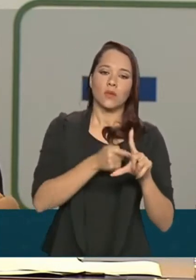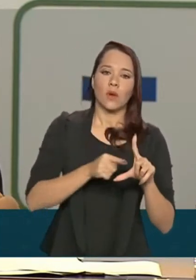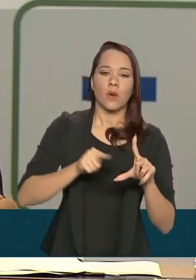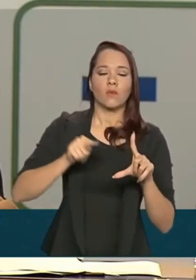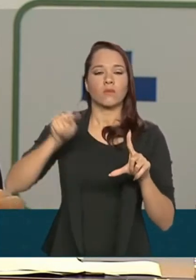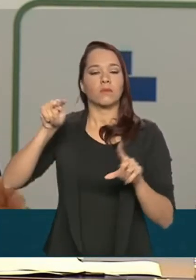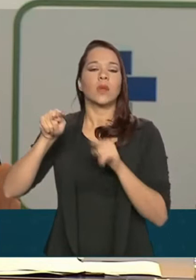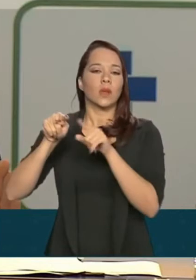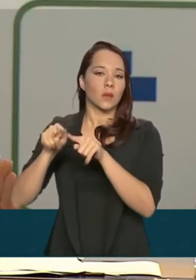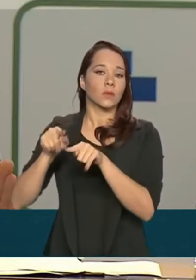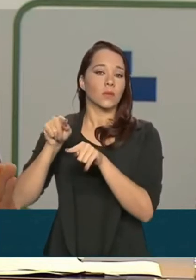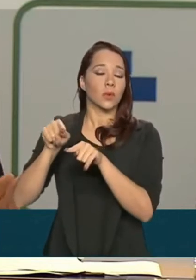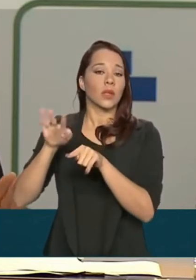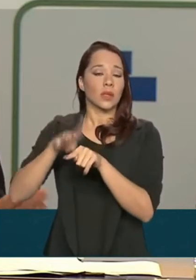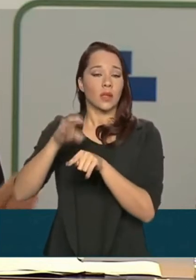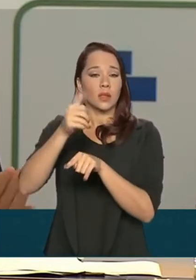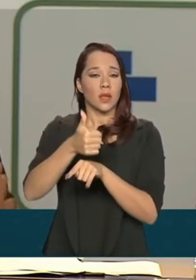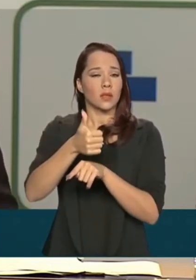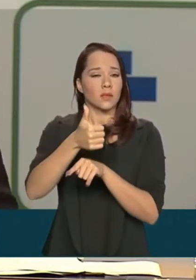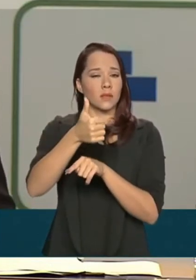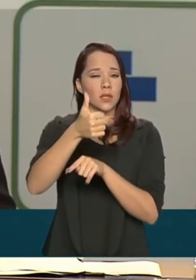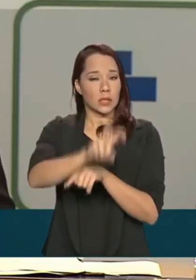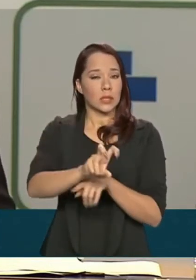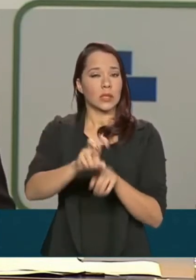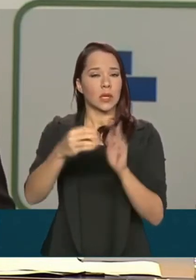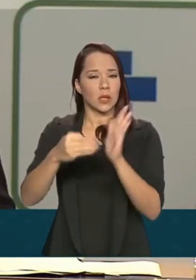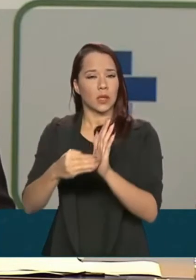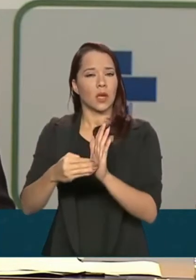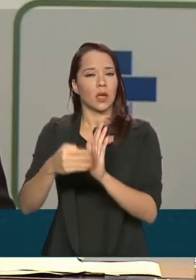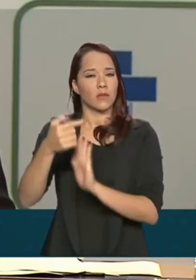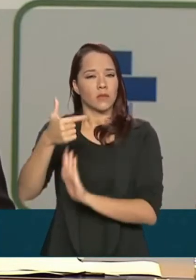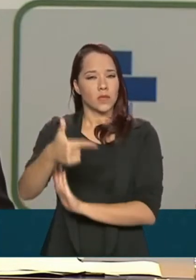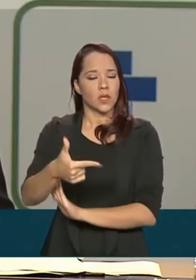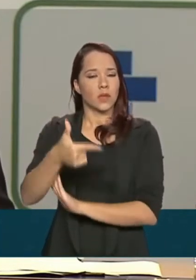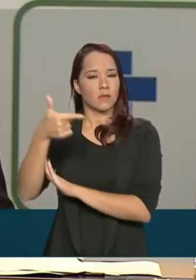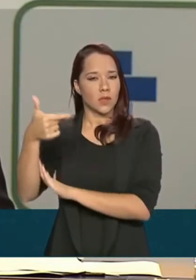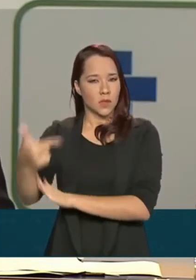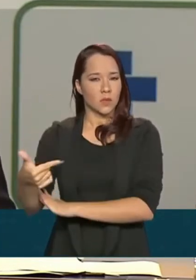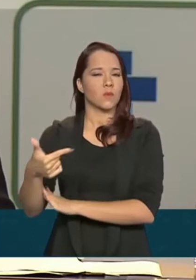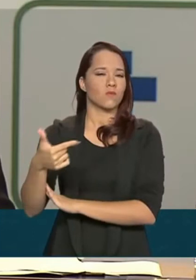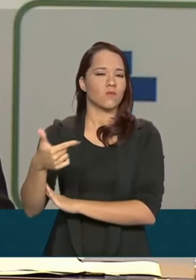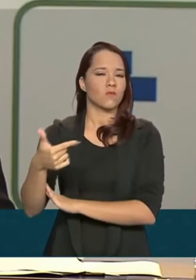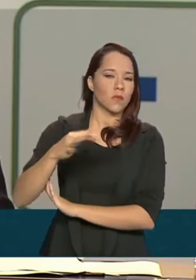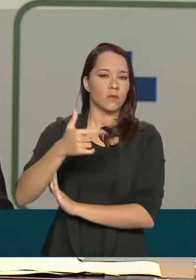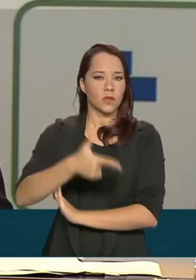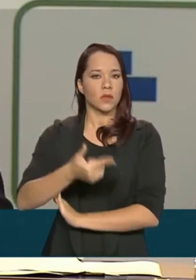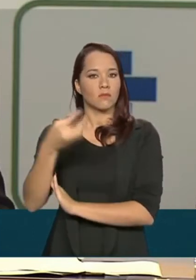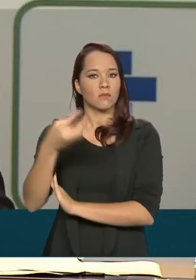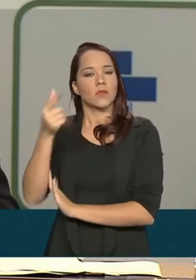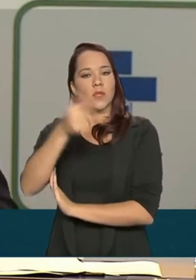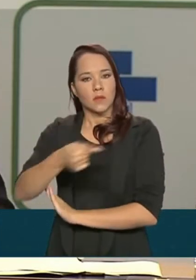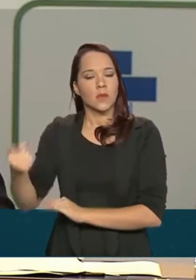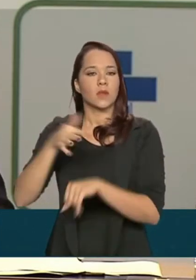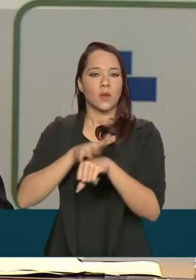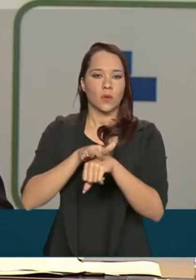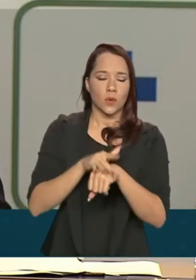bastante significativo da 15ª até a 22ª, 23ª semana epidemiológica,